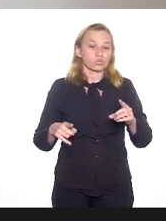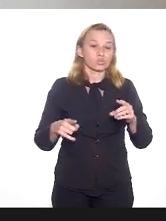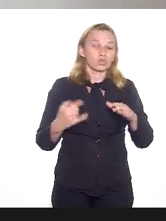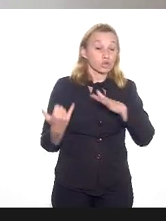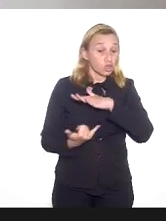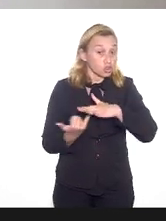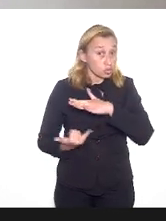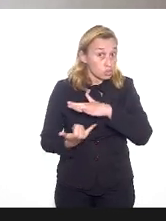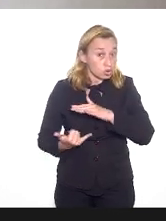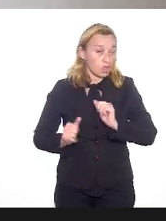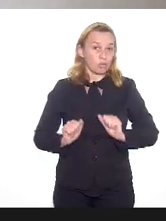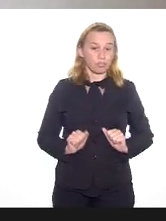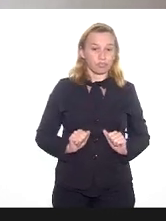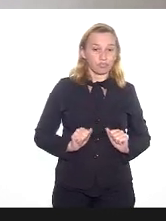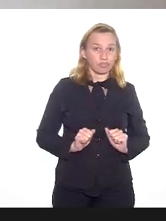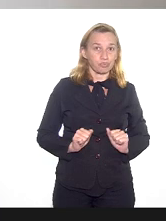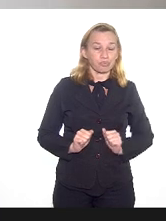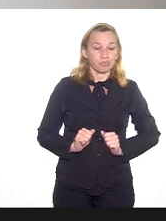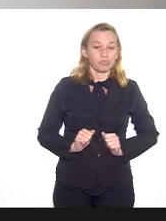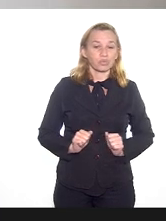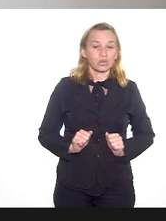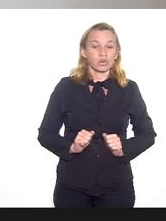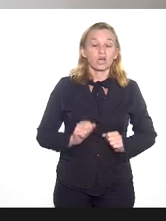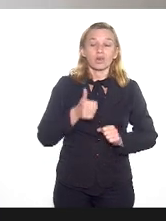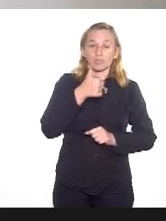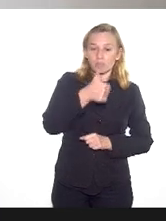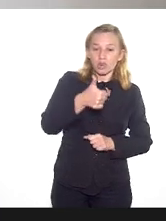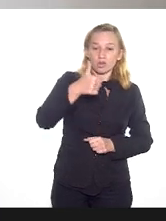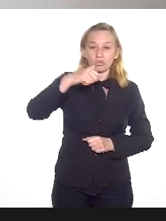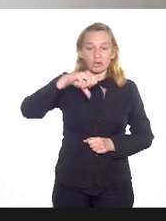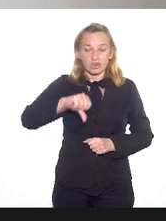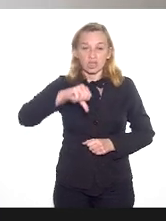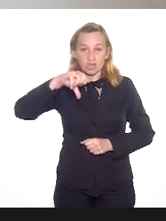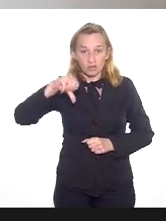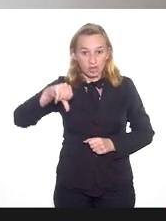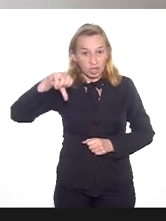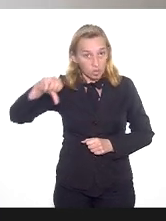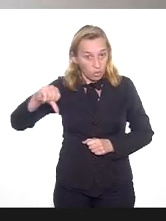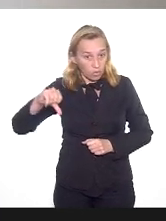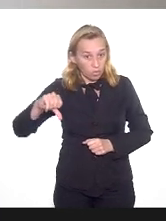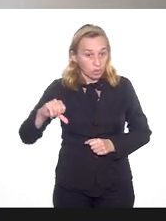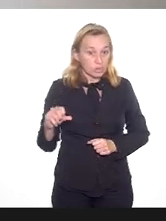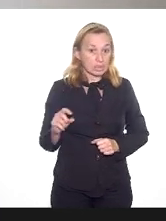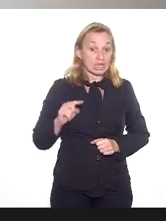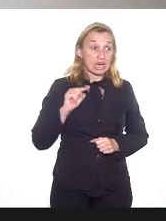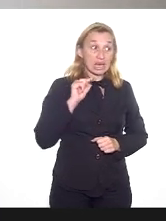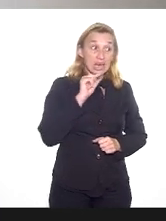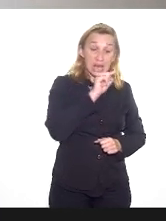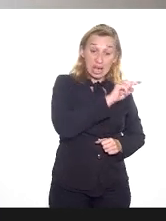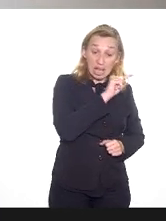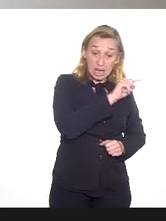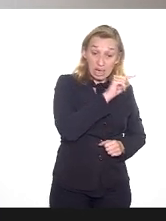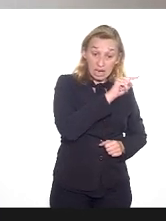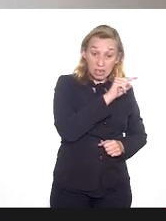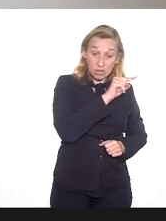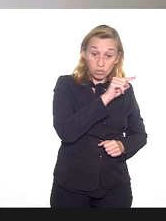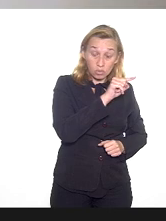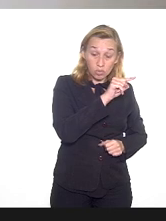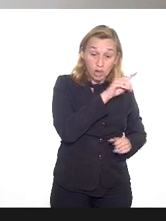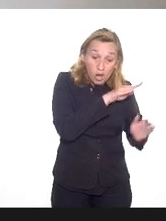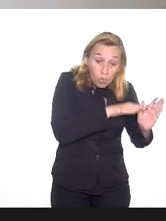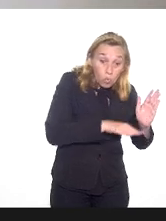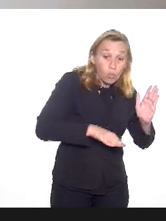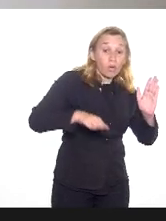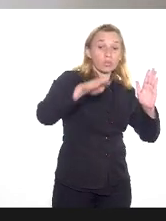institucional que se dá a partir de 1999, mas ele não é um ente absoluto, que